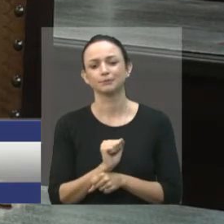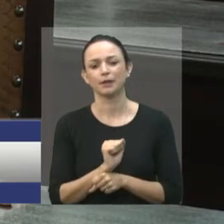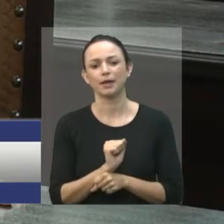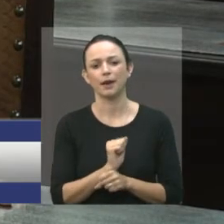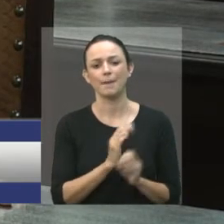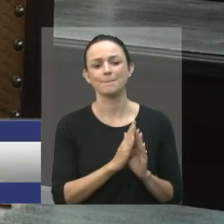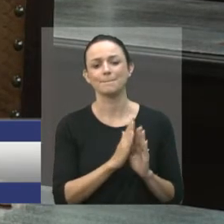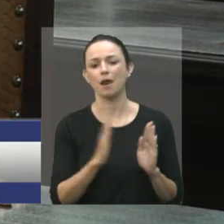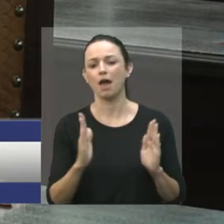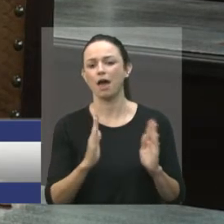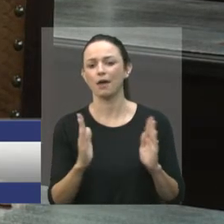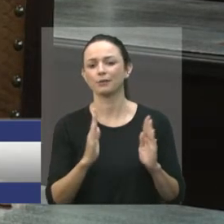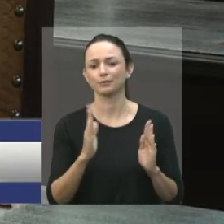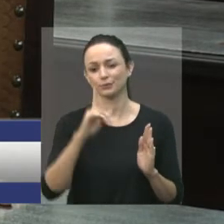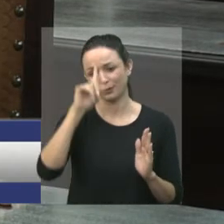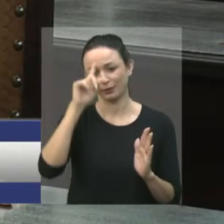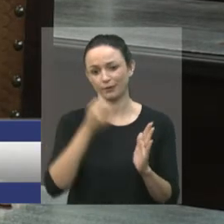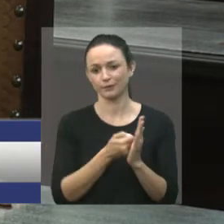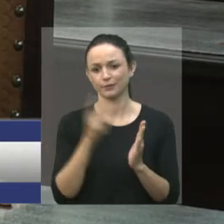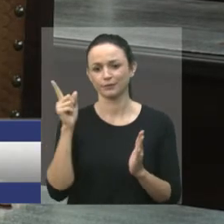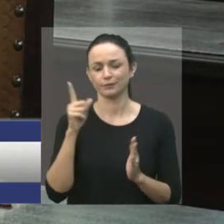que a Prefeitura está decidindo.